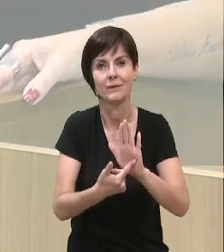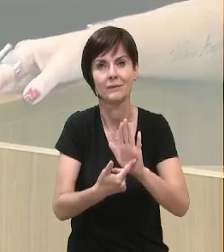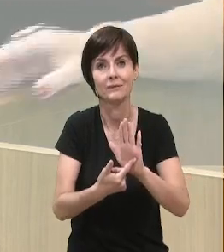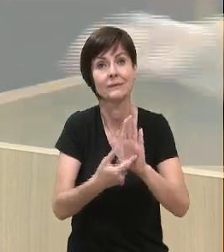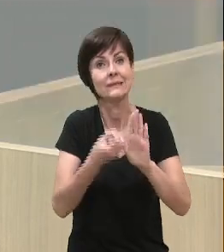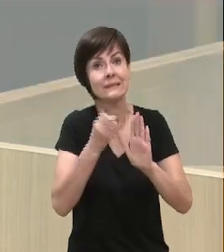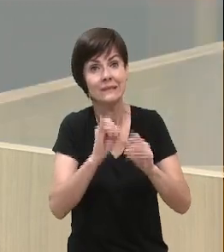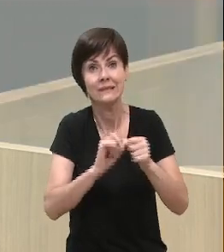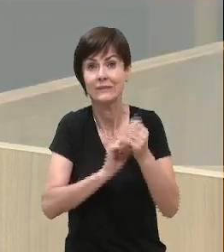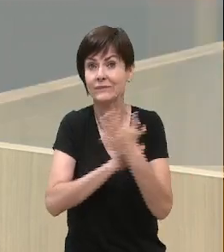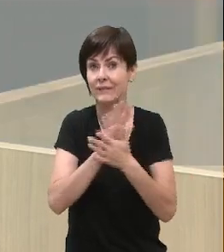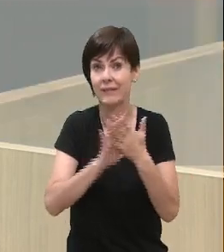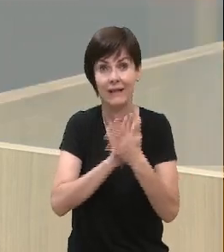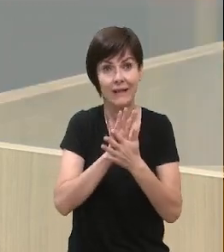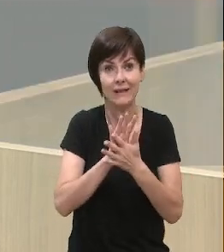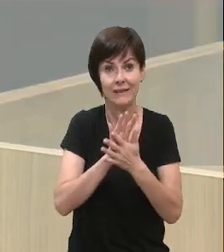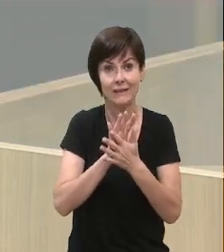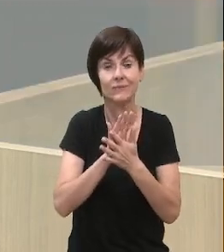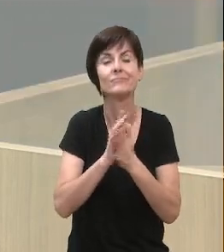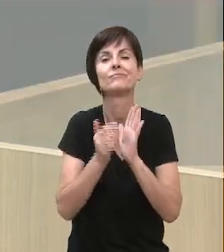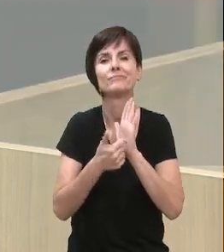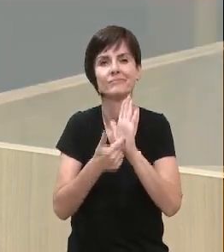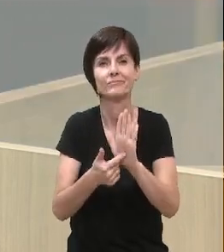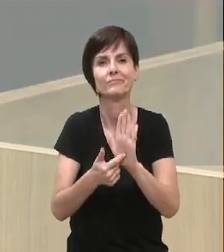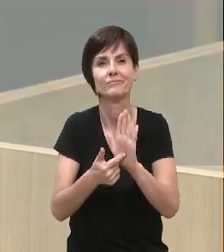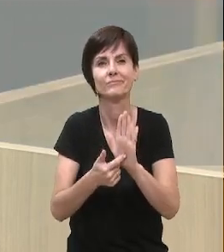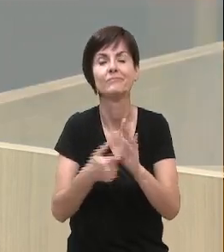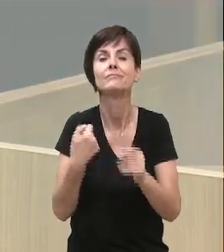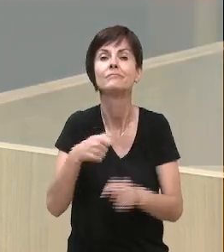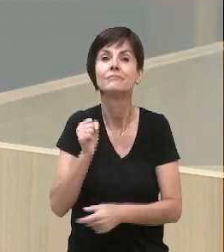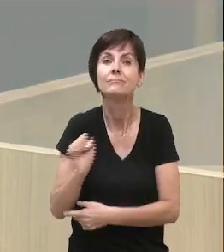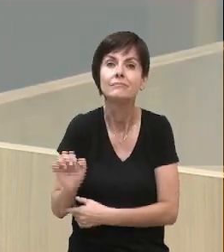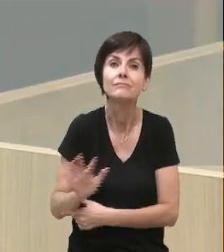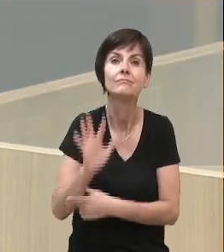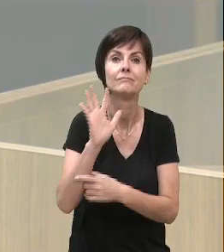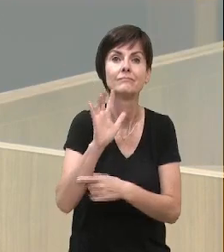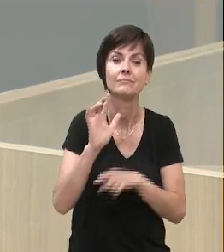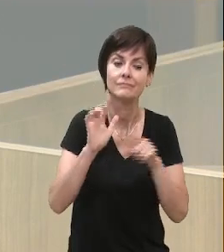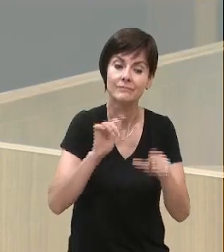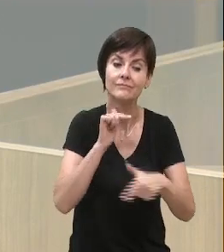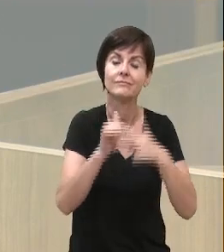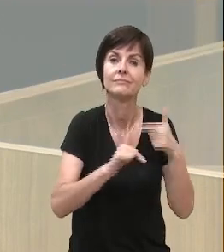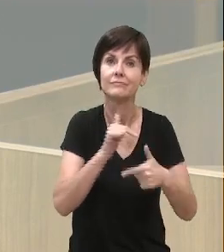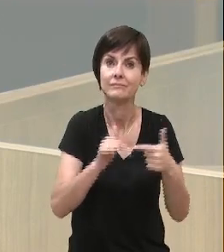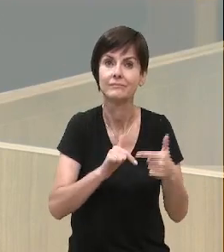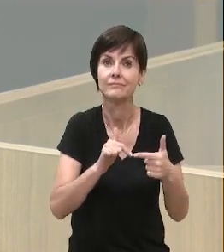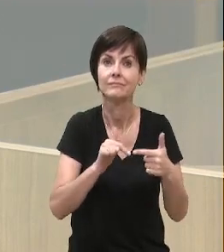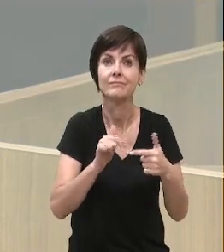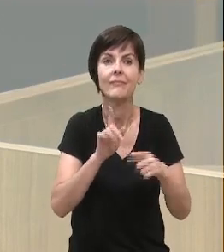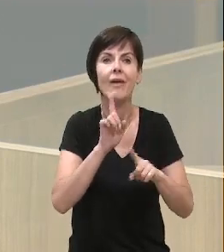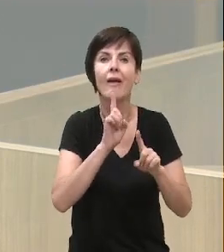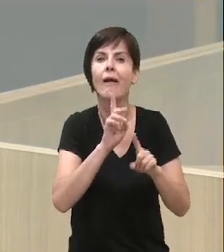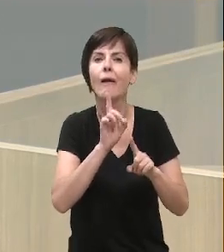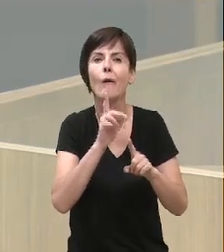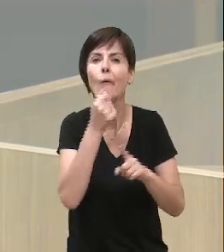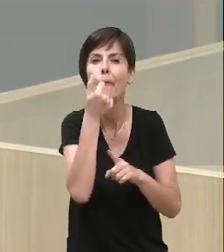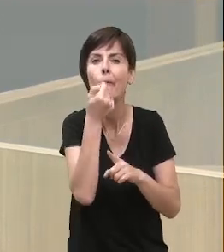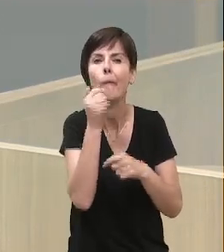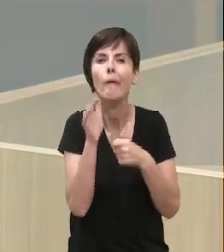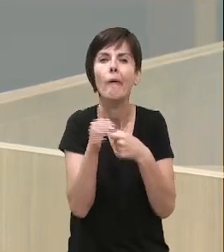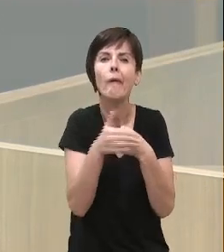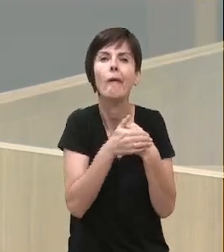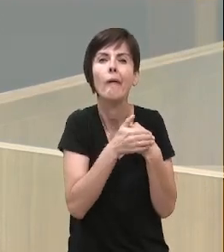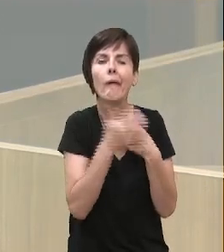Então, nós precisamos também valorizar este trabalho que ele não